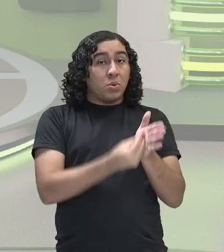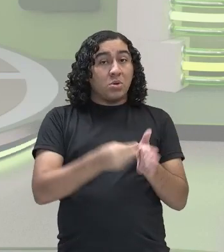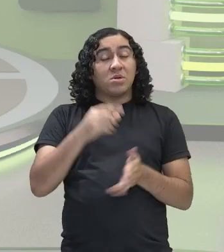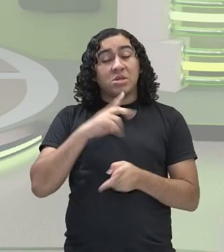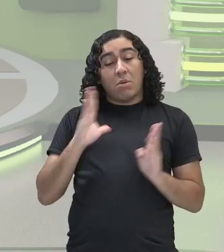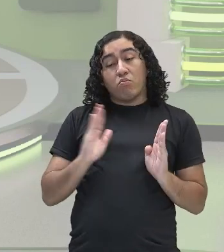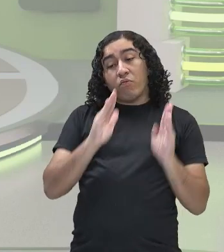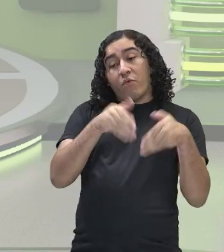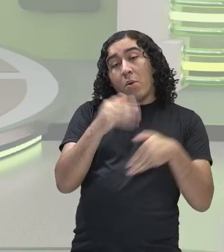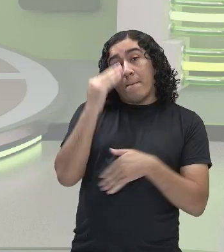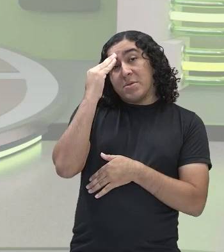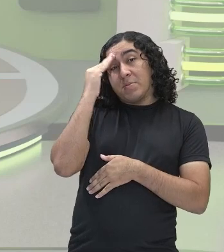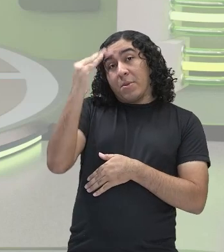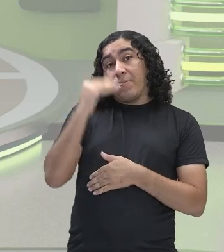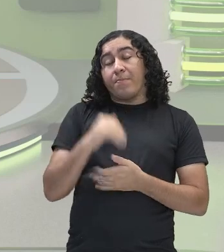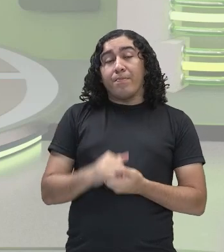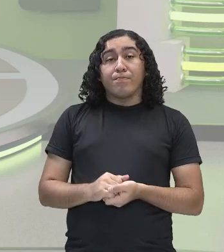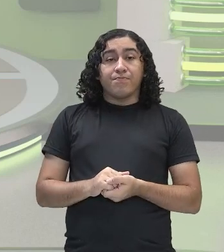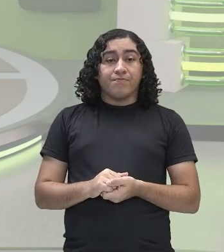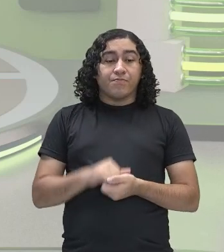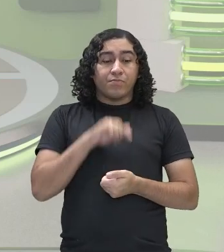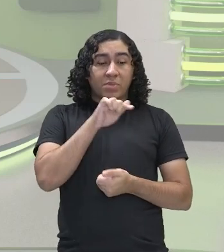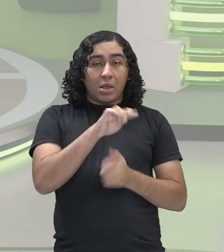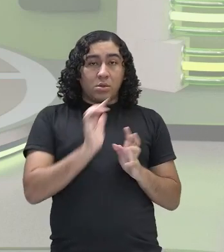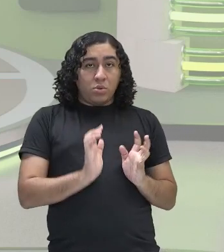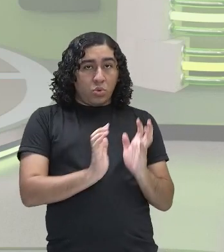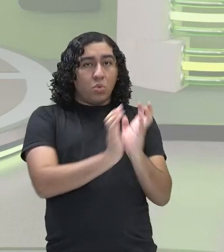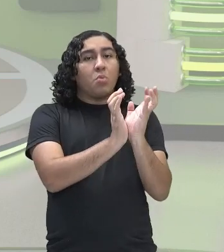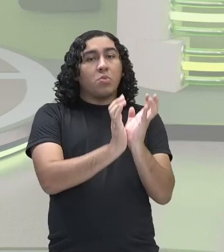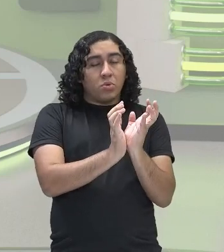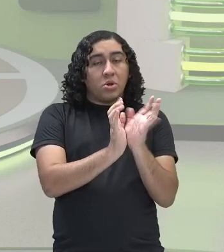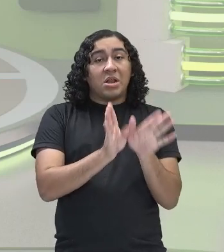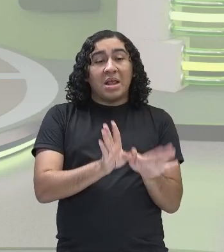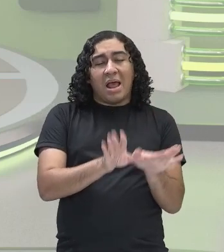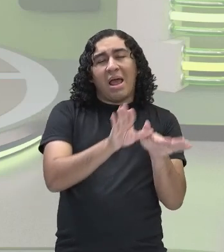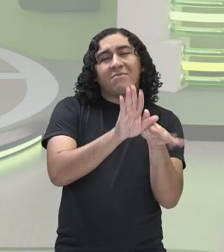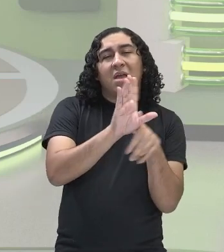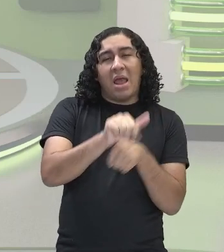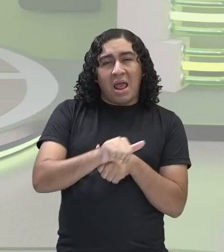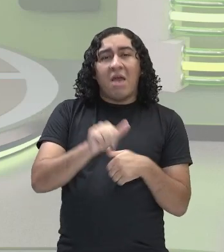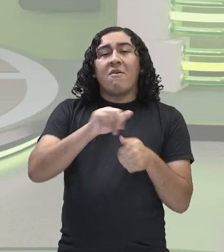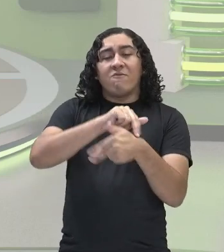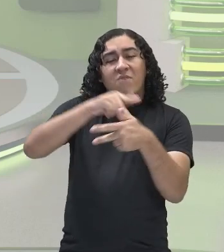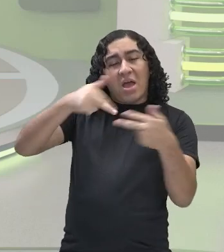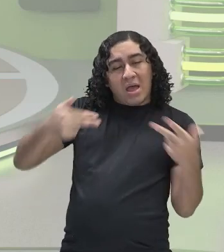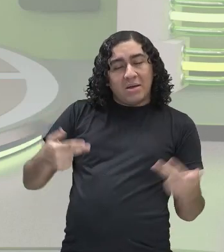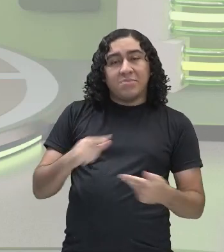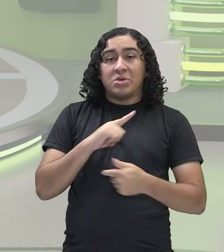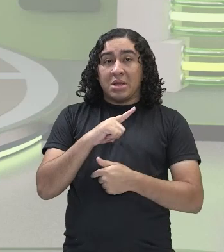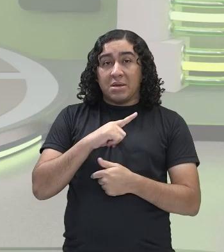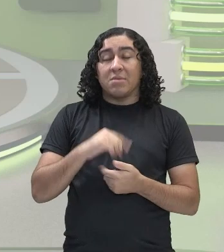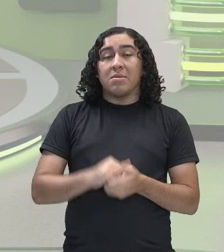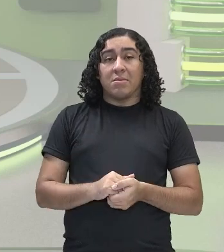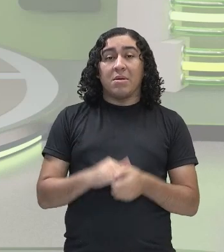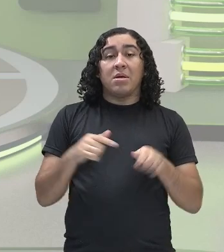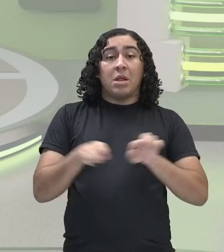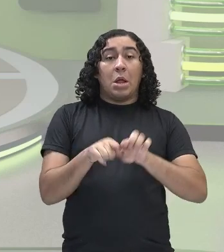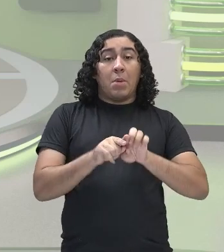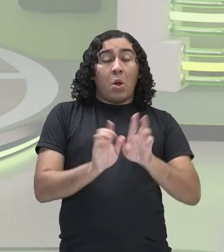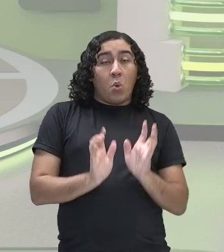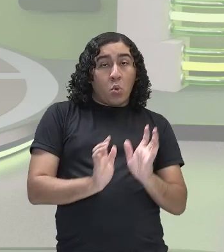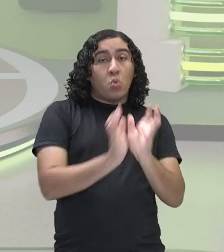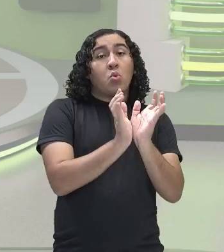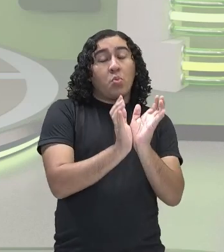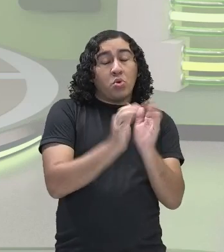bastante ênfase. Então, esse grupo aí, o grupo das aves, que é bastante diversificado, é um grupo dos animais